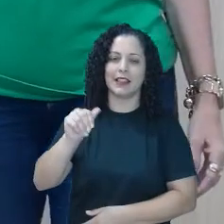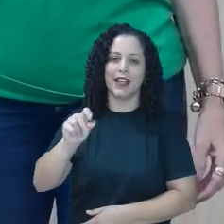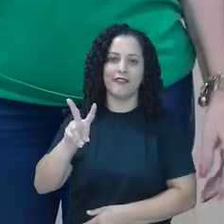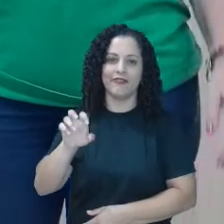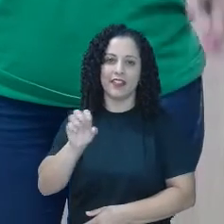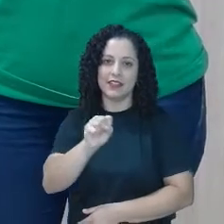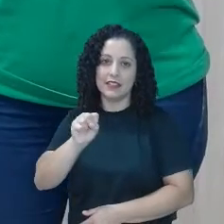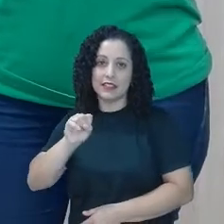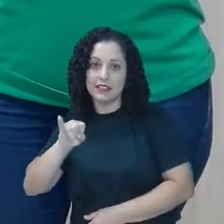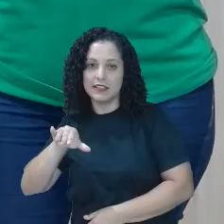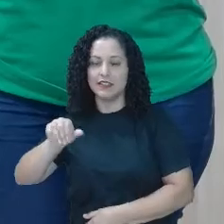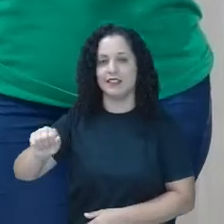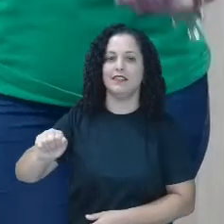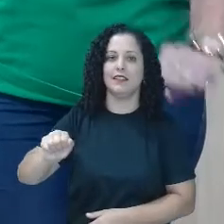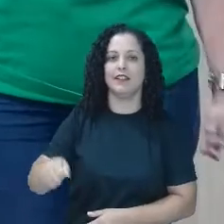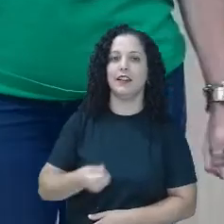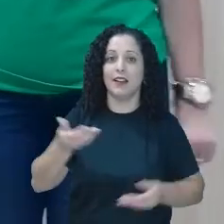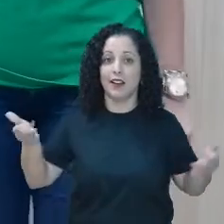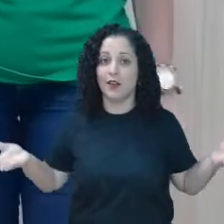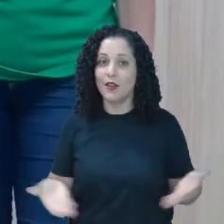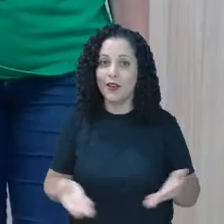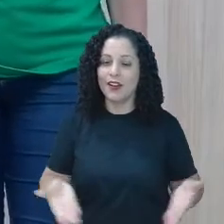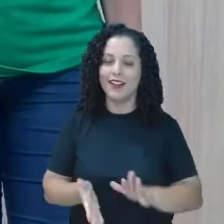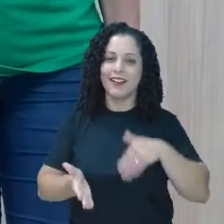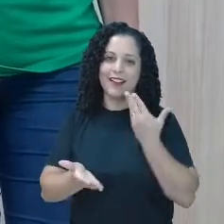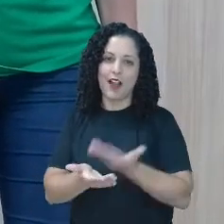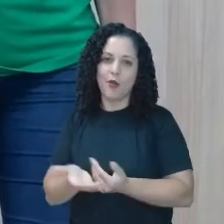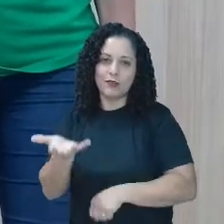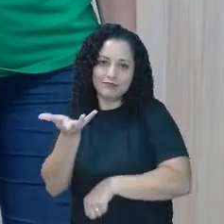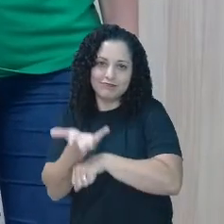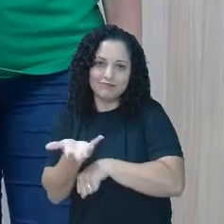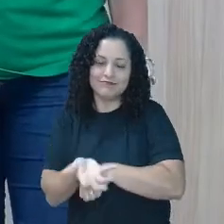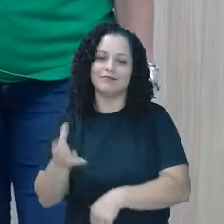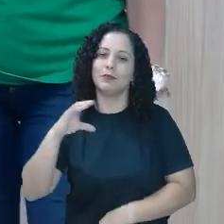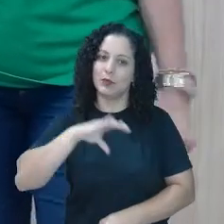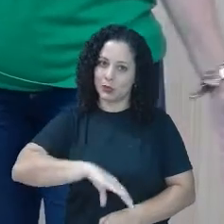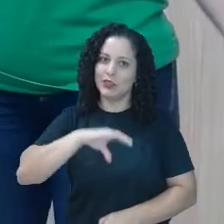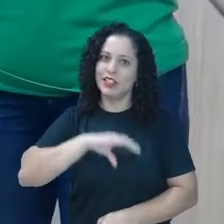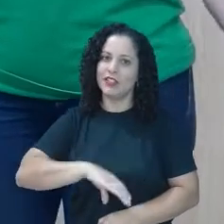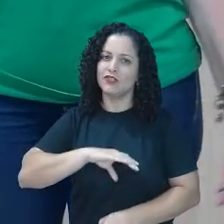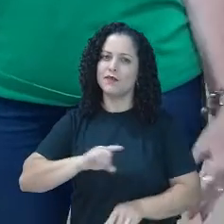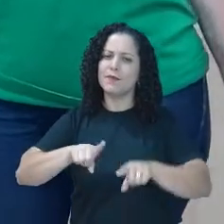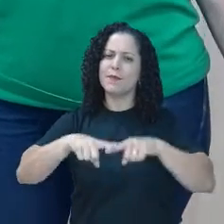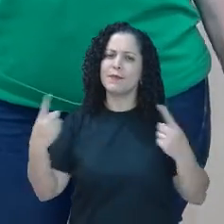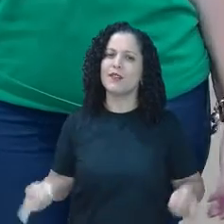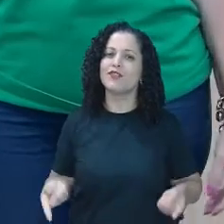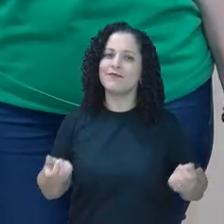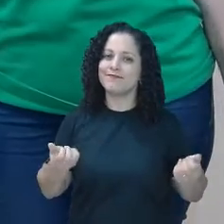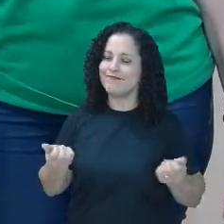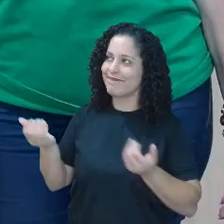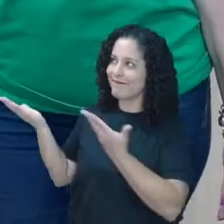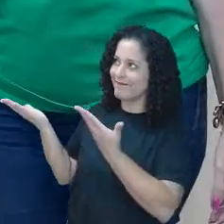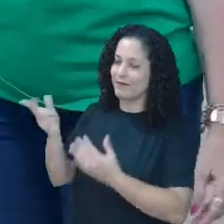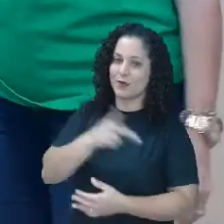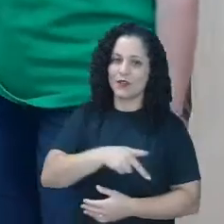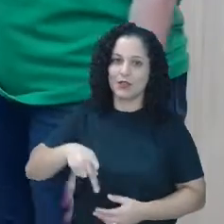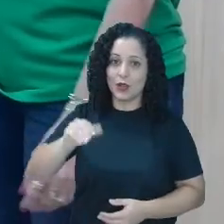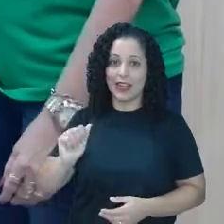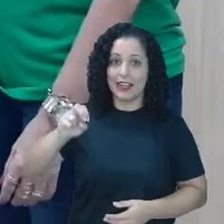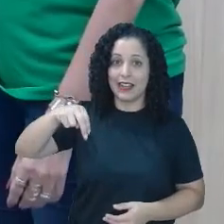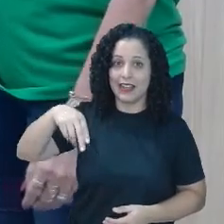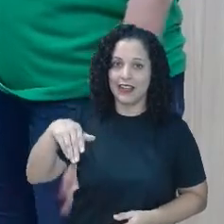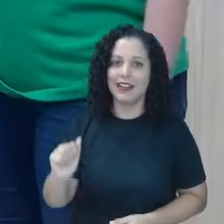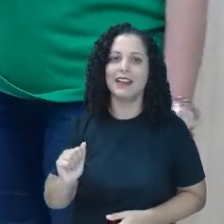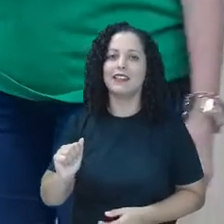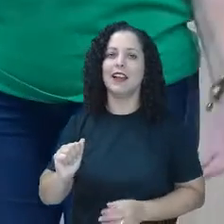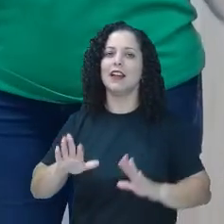Recife. Mais uma aula de língua portuguesa, não é isso? Professora Ana Zaidan. E